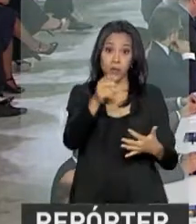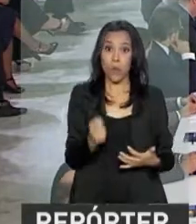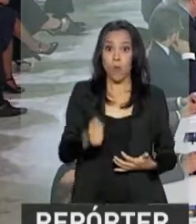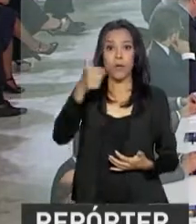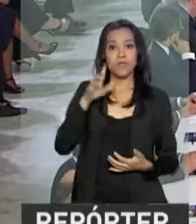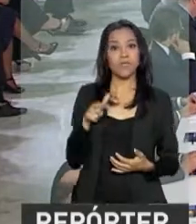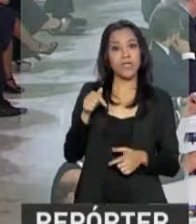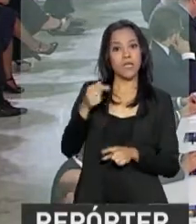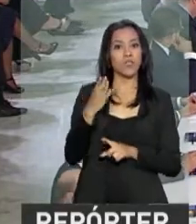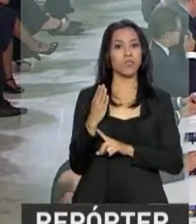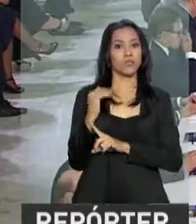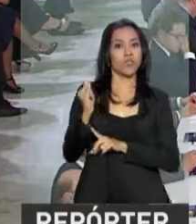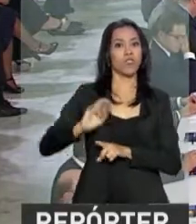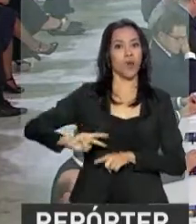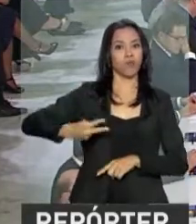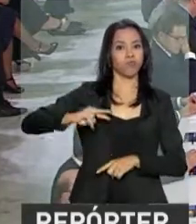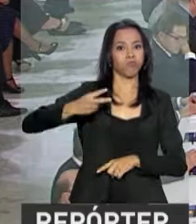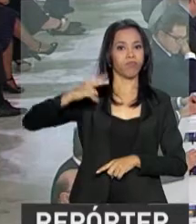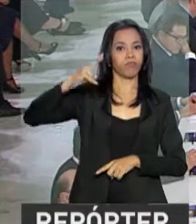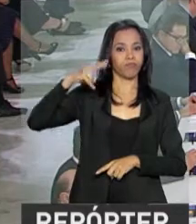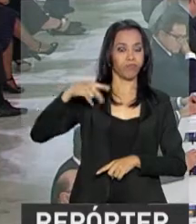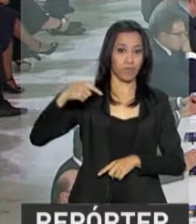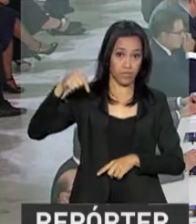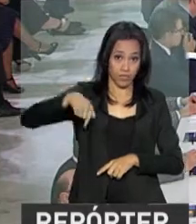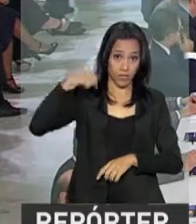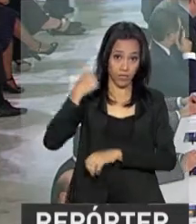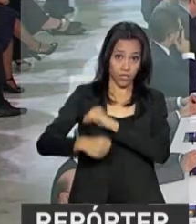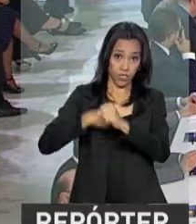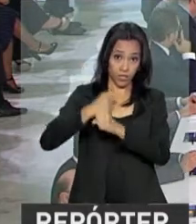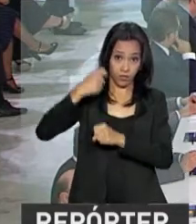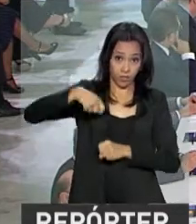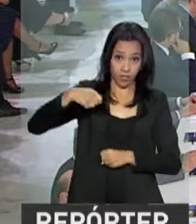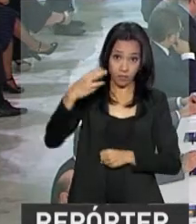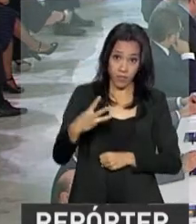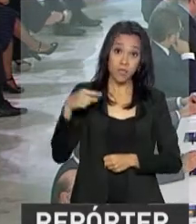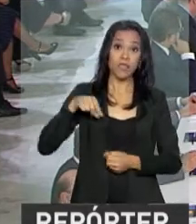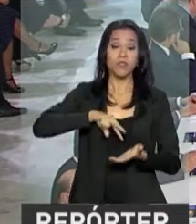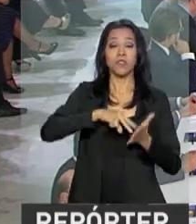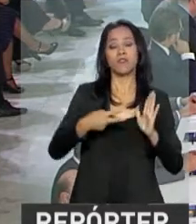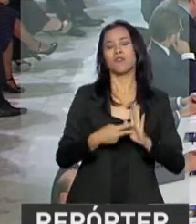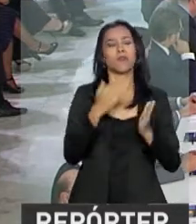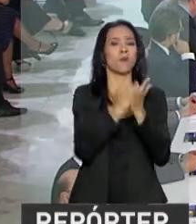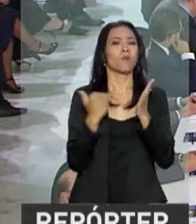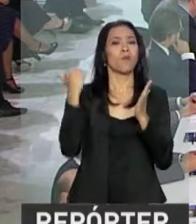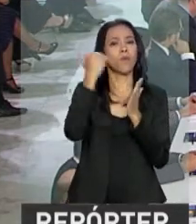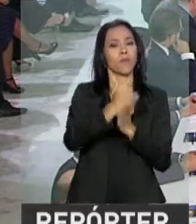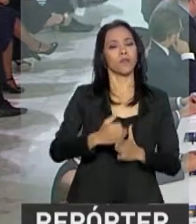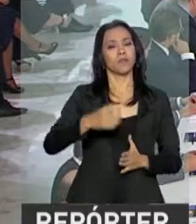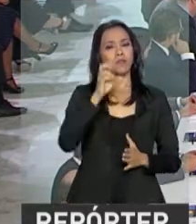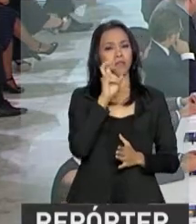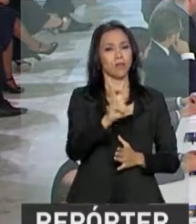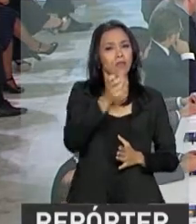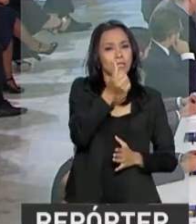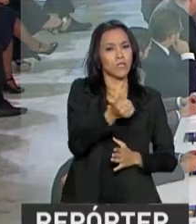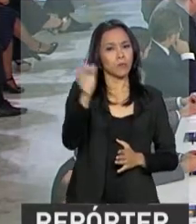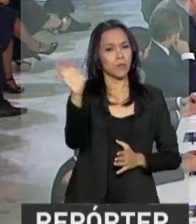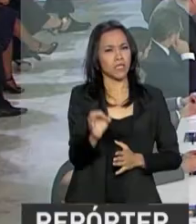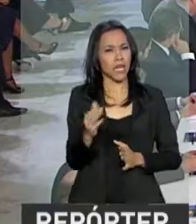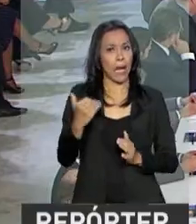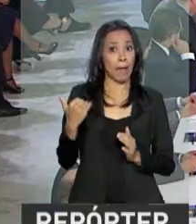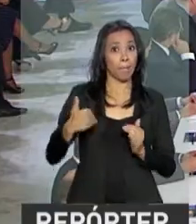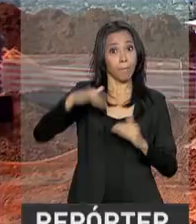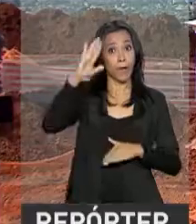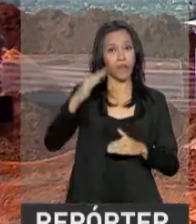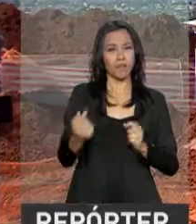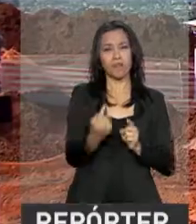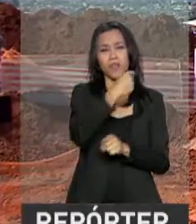no primeiro trimestre deste ano isso representa uma alta de 56 por cento a maior desde 2003